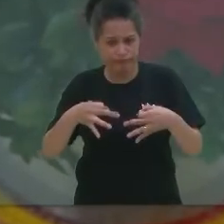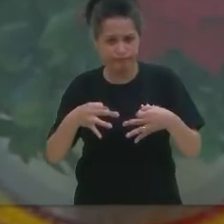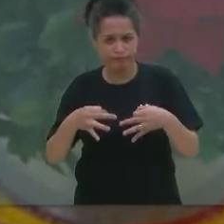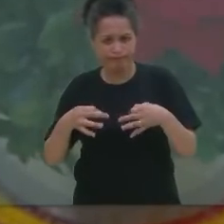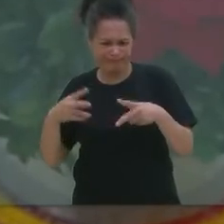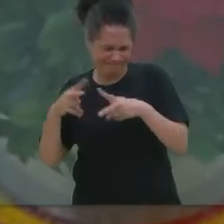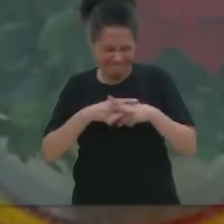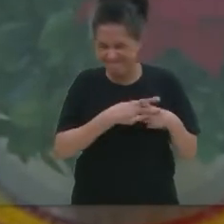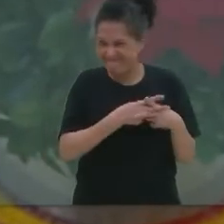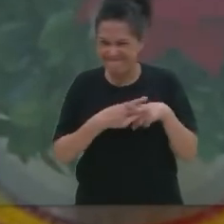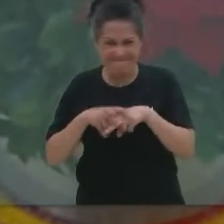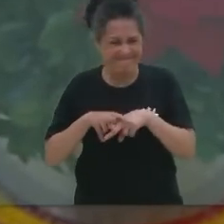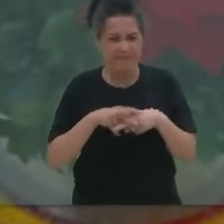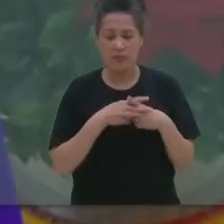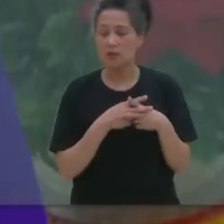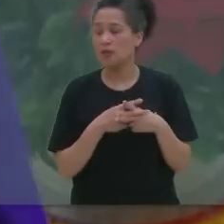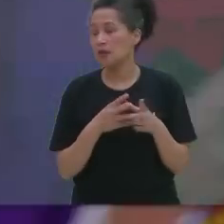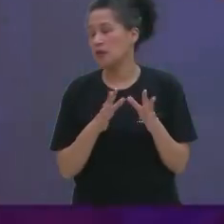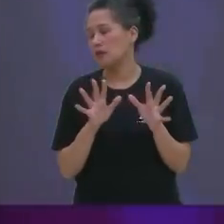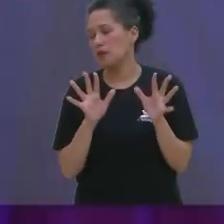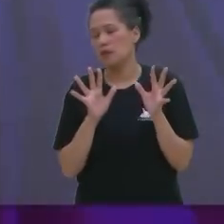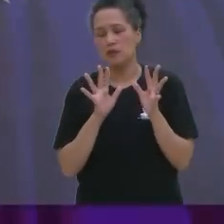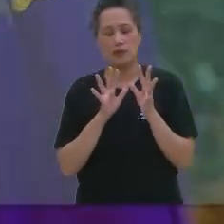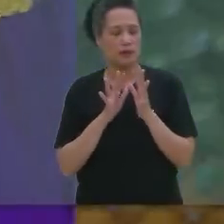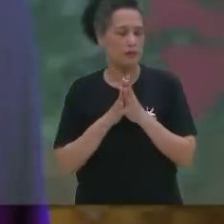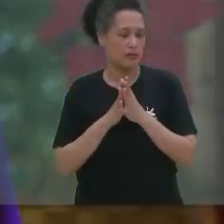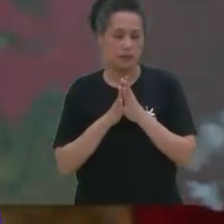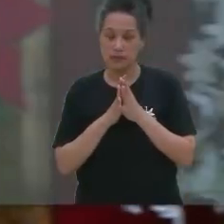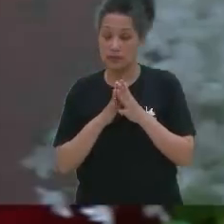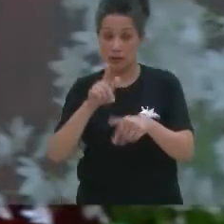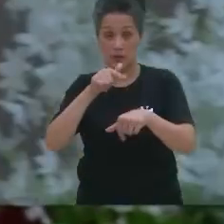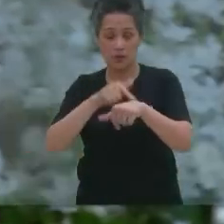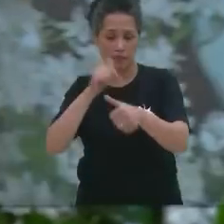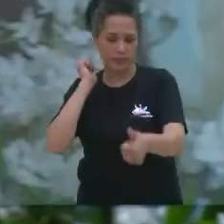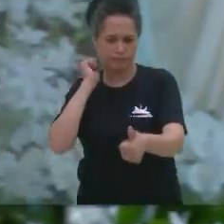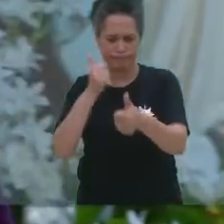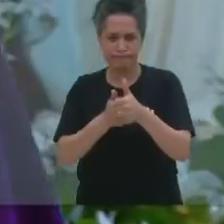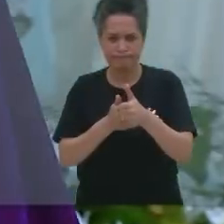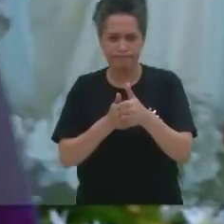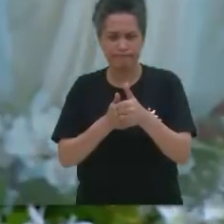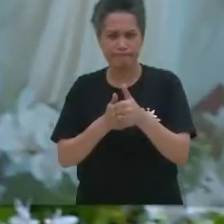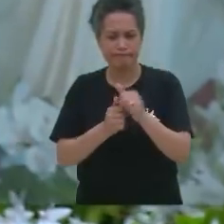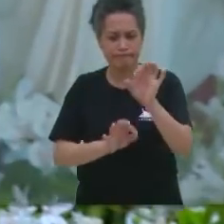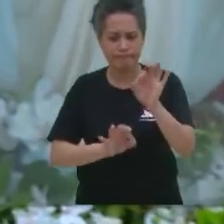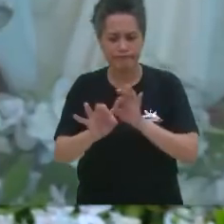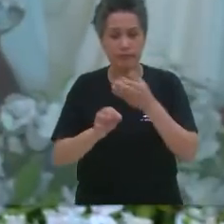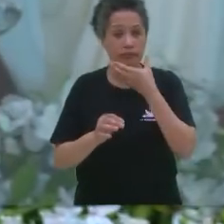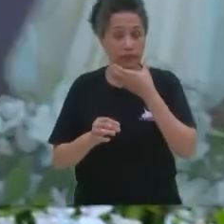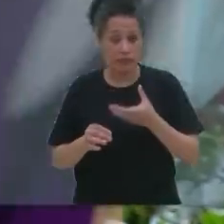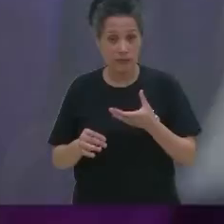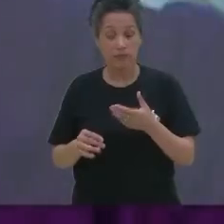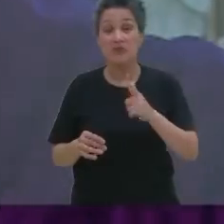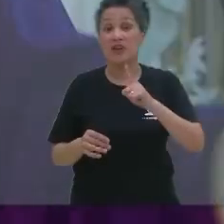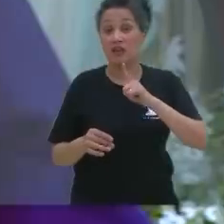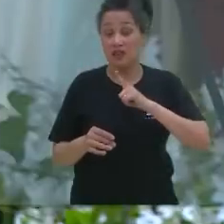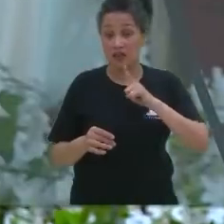brigas. Meus irmãos, estamos chegando no advento. Tem família que na pandemia já era